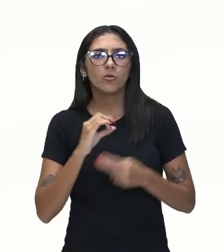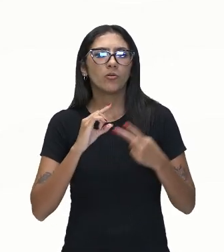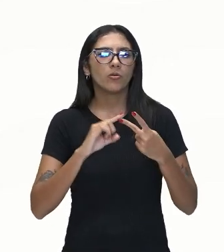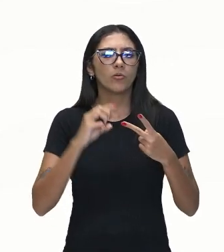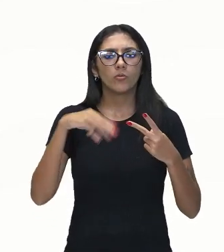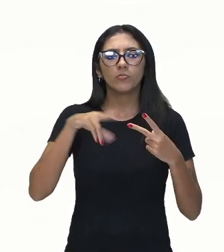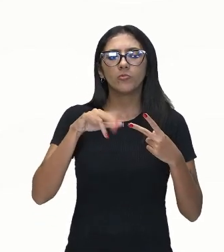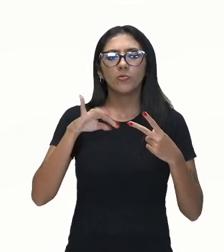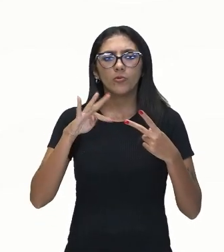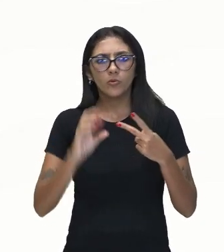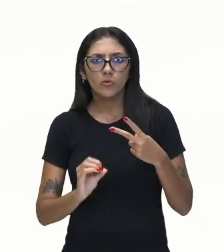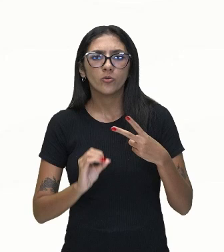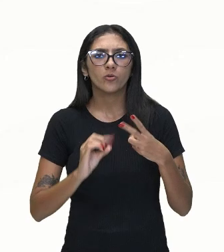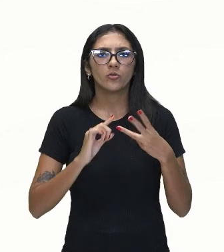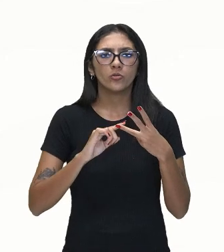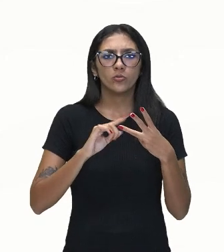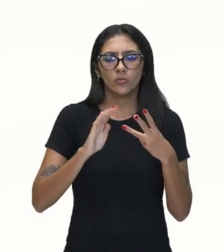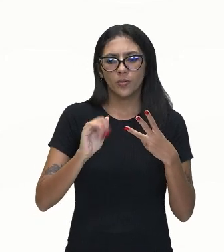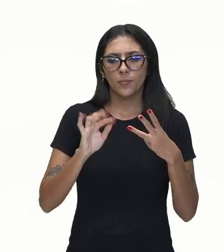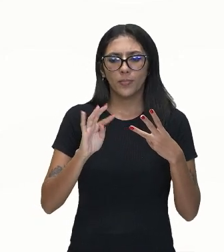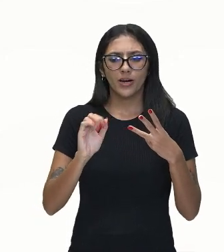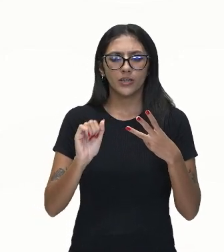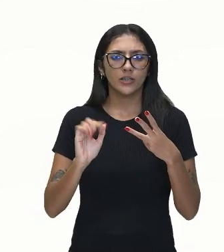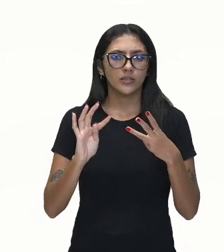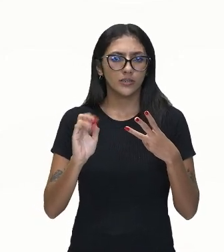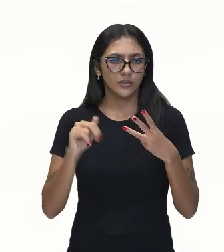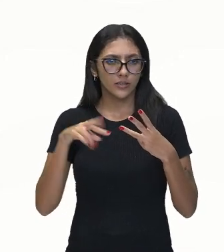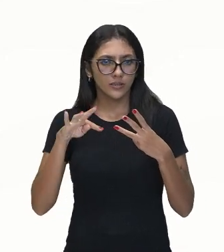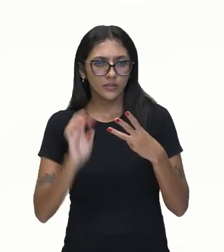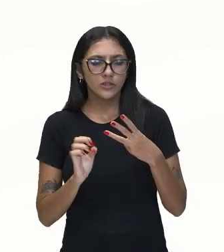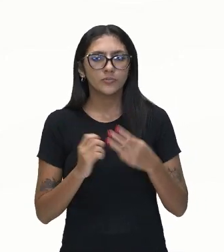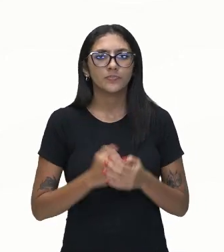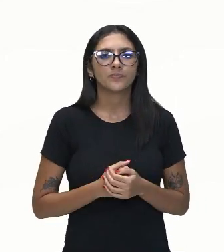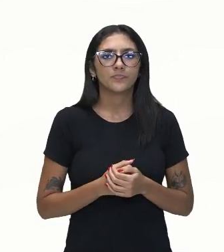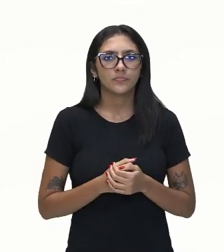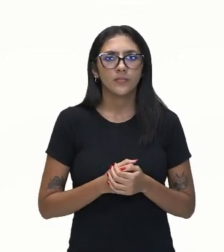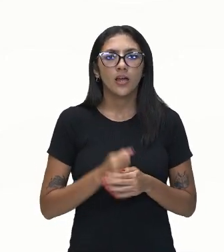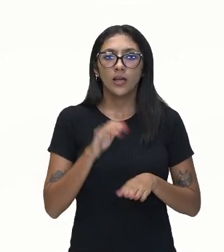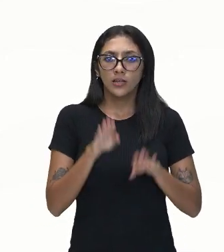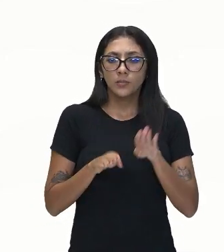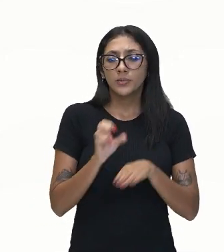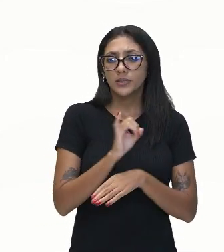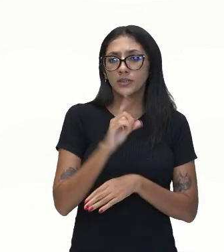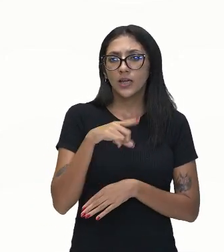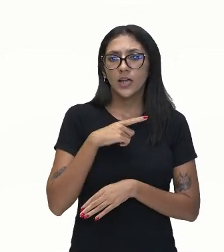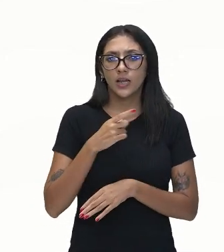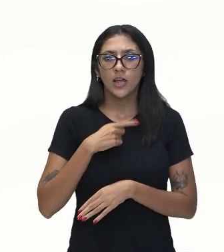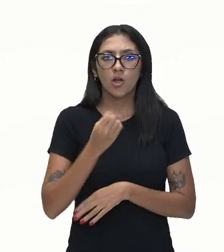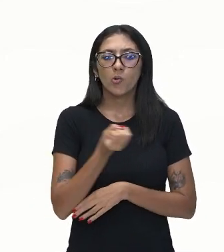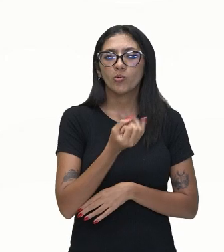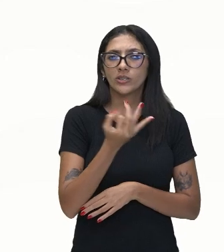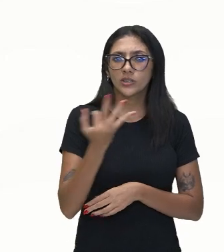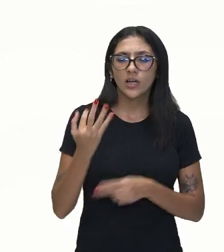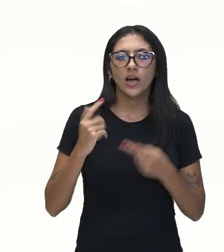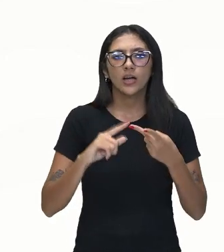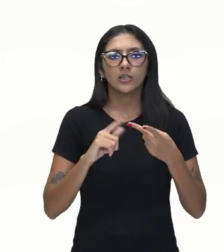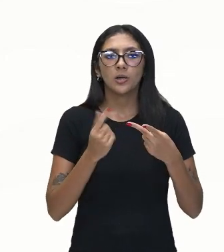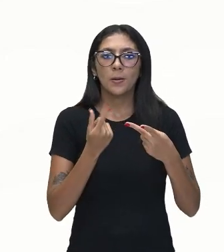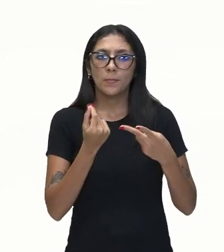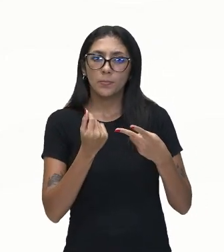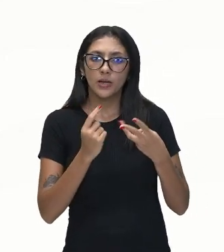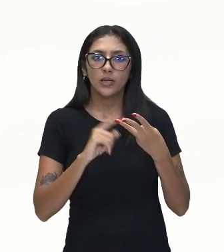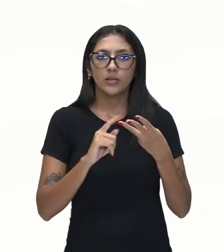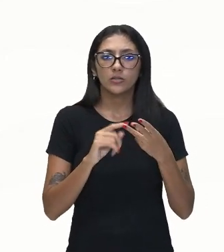é tanto, né? Com essas ideias, determinando preço ou quantidade, medida,